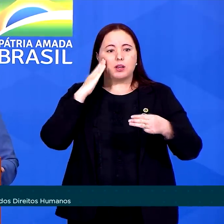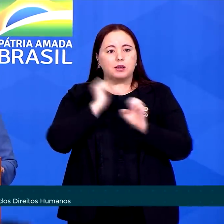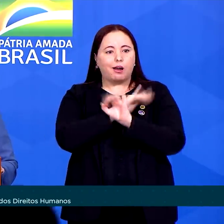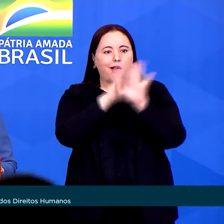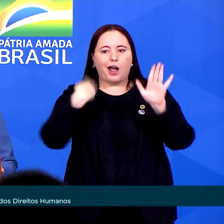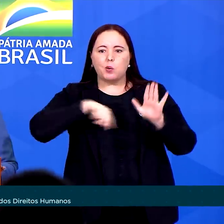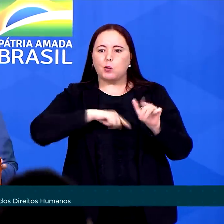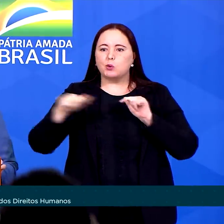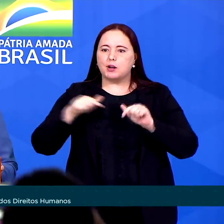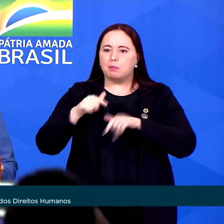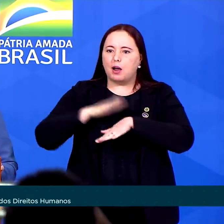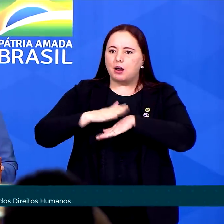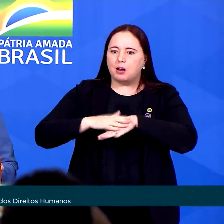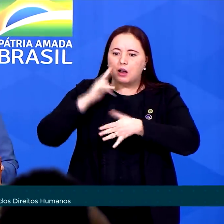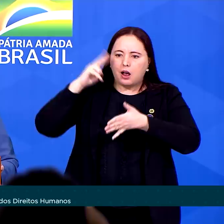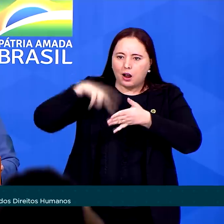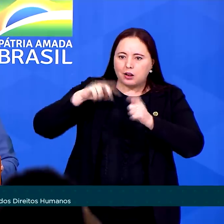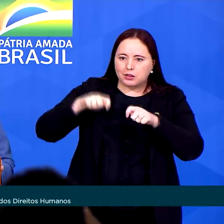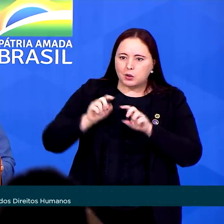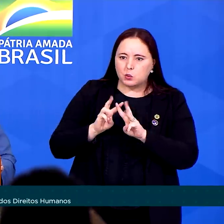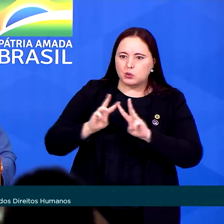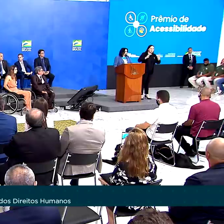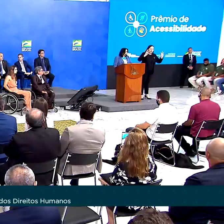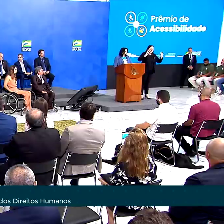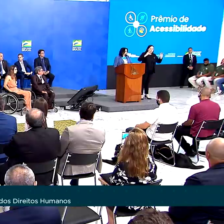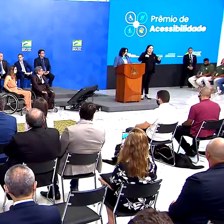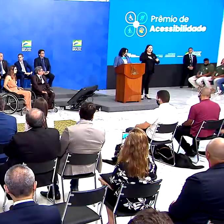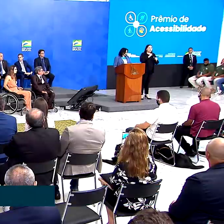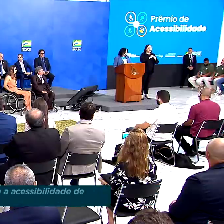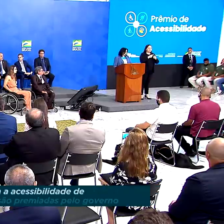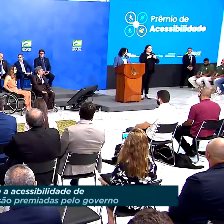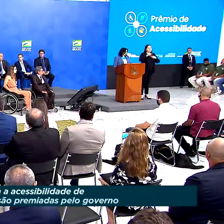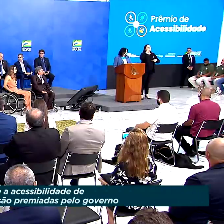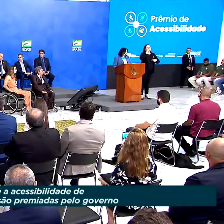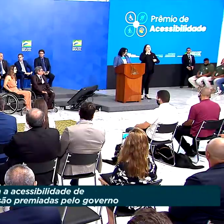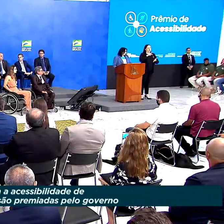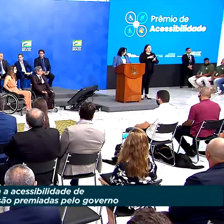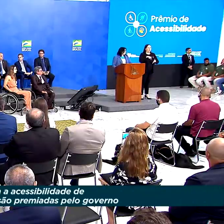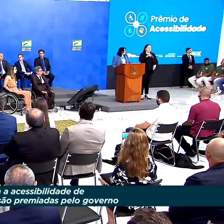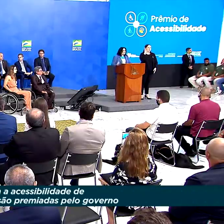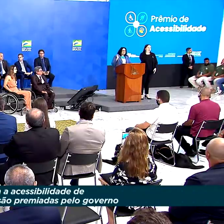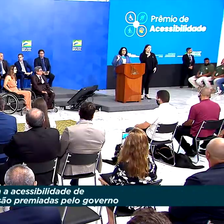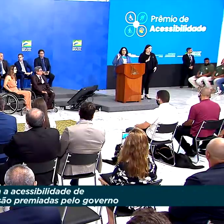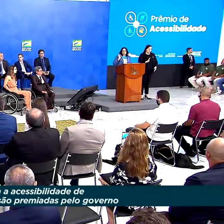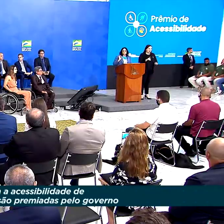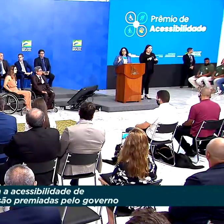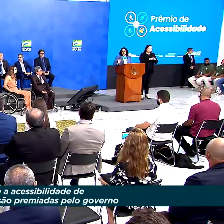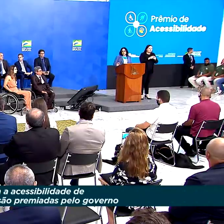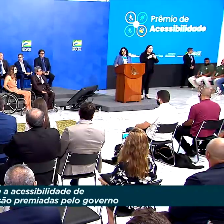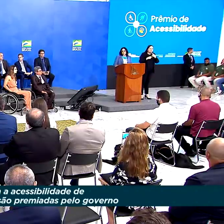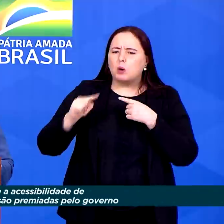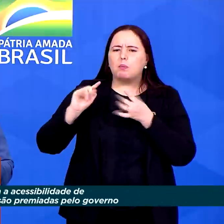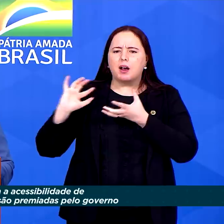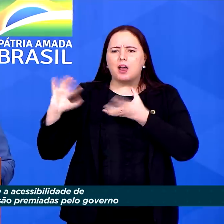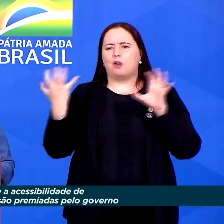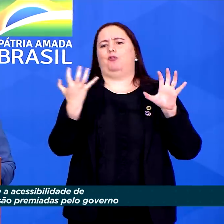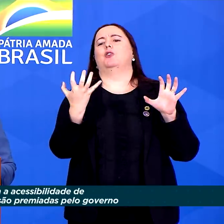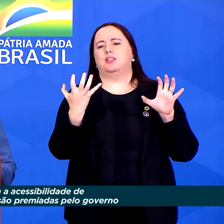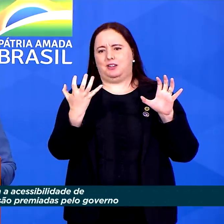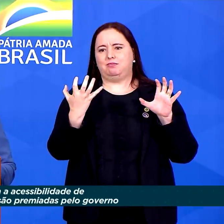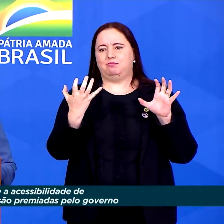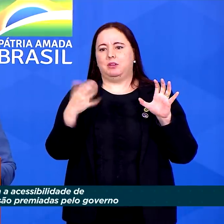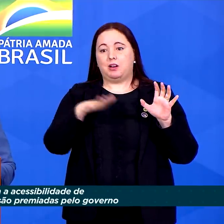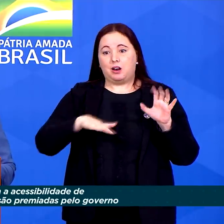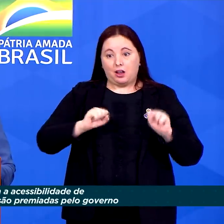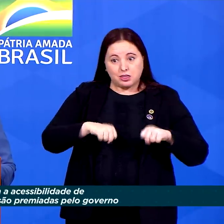o que nós estamos fazendo nesta nação. Nós estamos fazendo uma grande revolução, uma grande revolução em